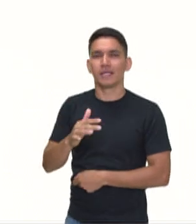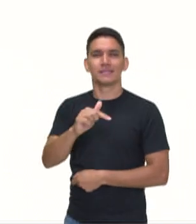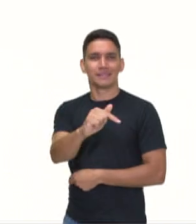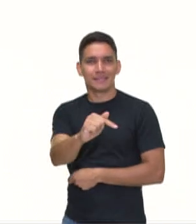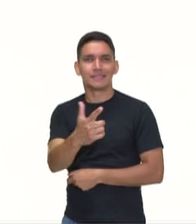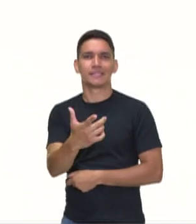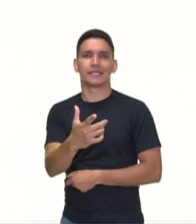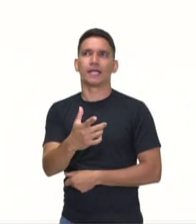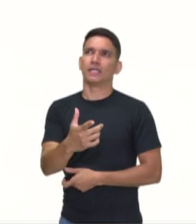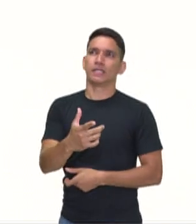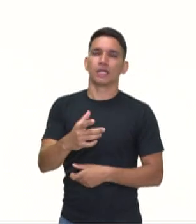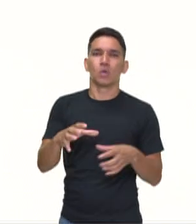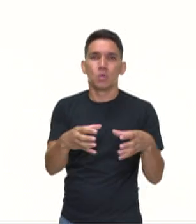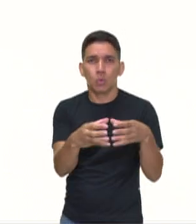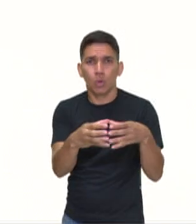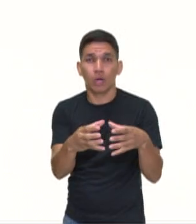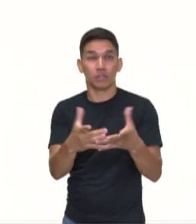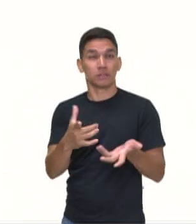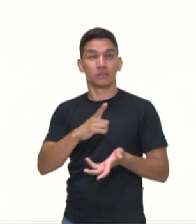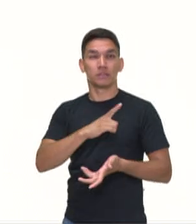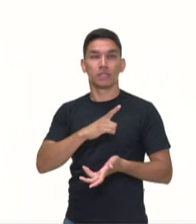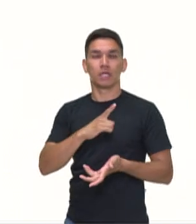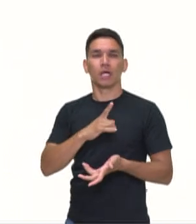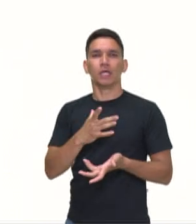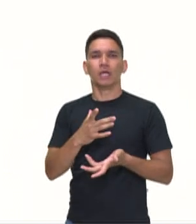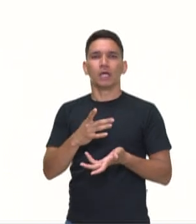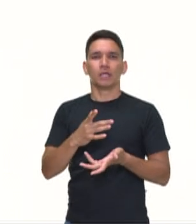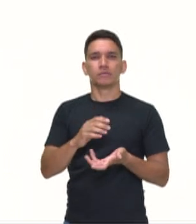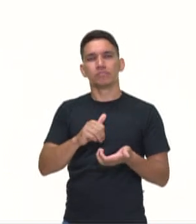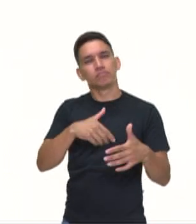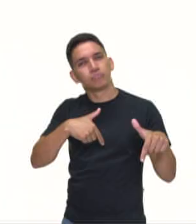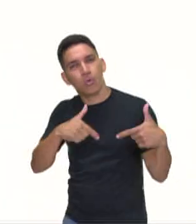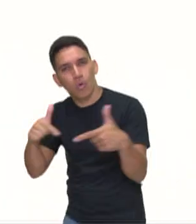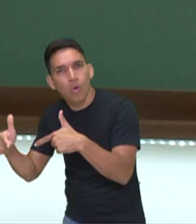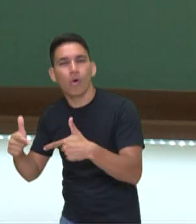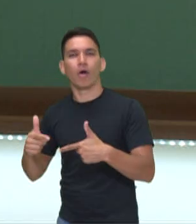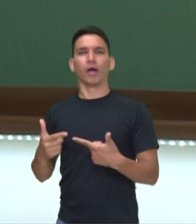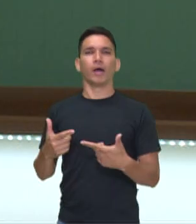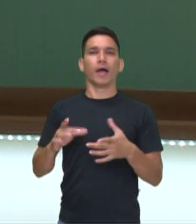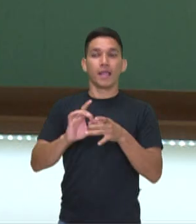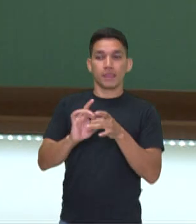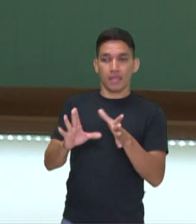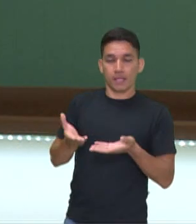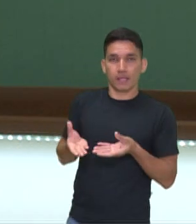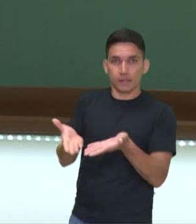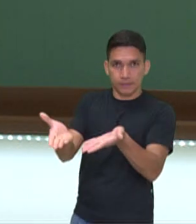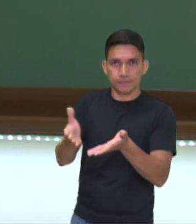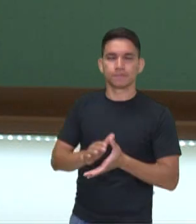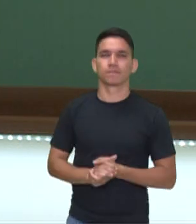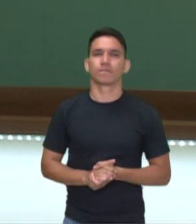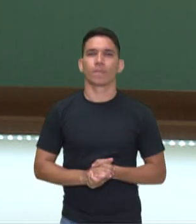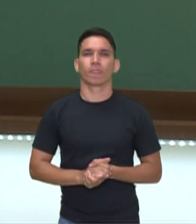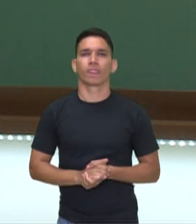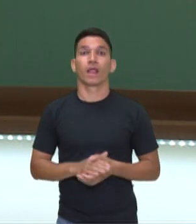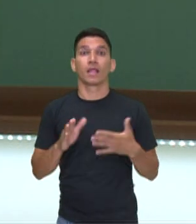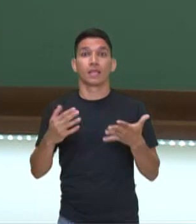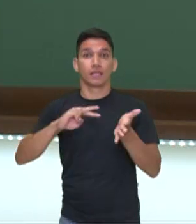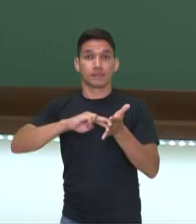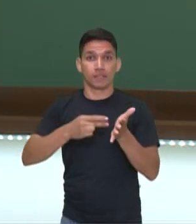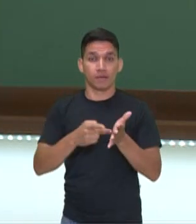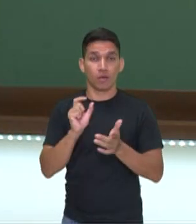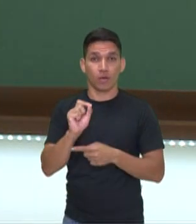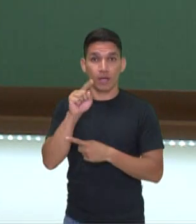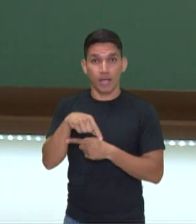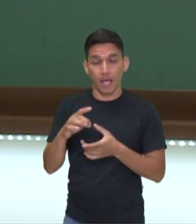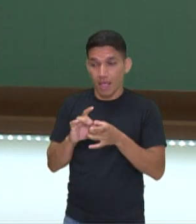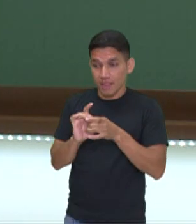a lot to learn. Permission. Então, você deixar a escola aproximadamente perto